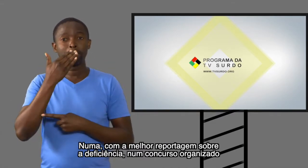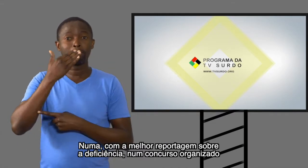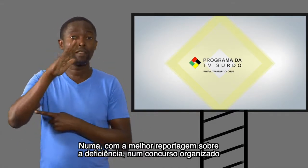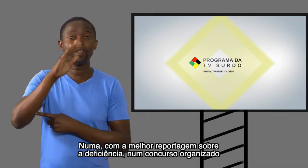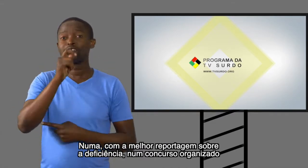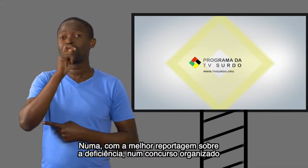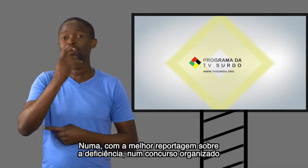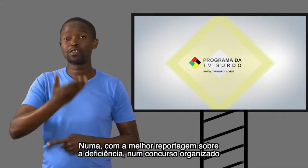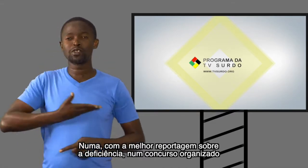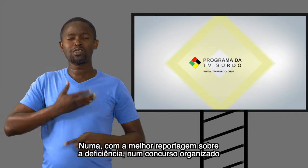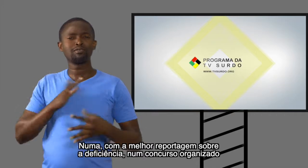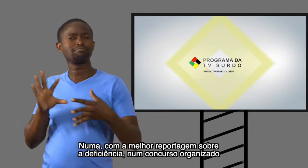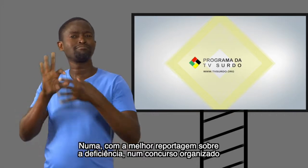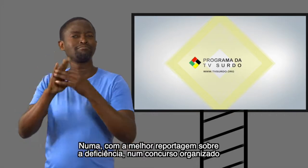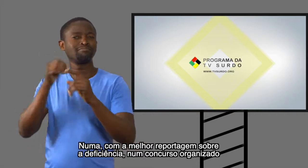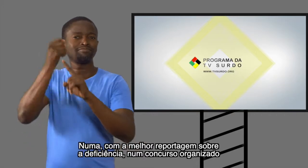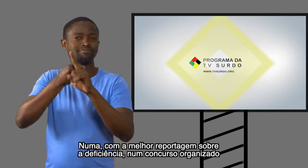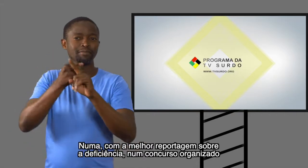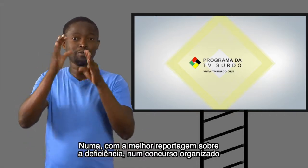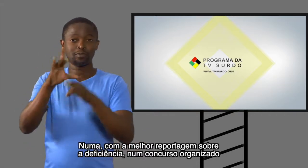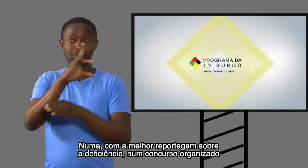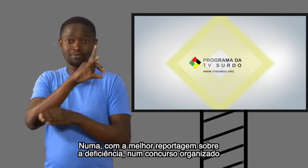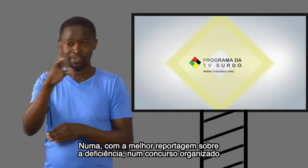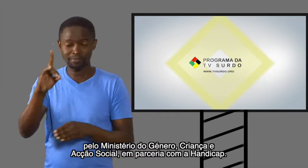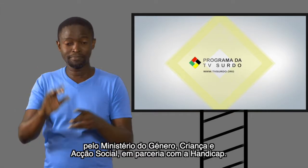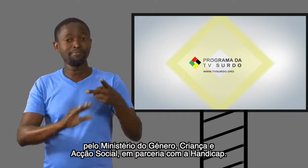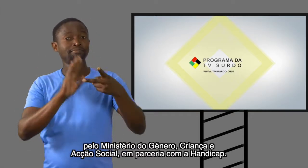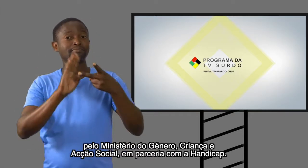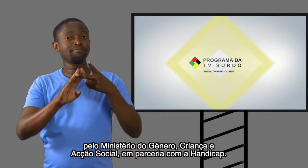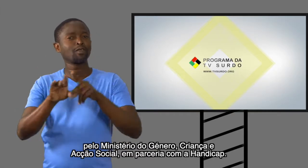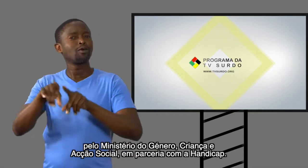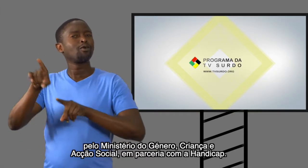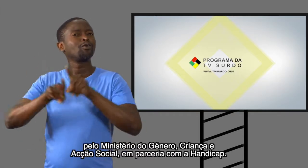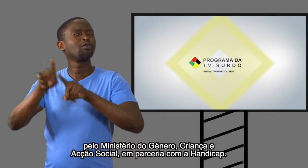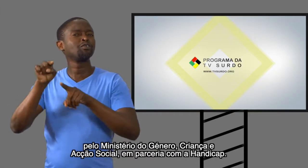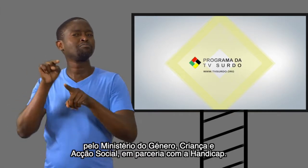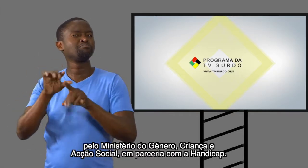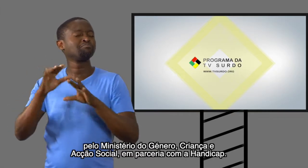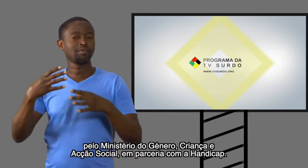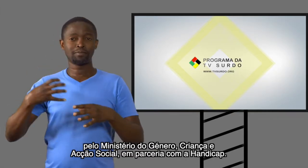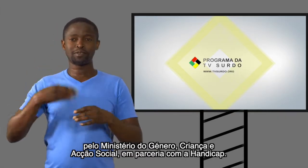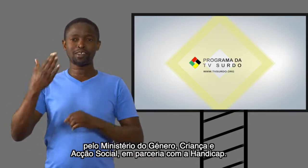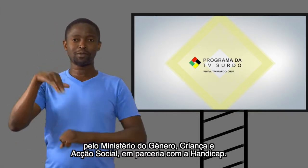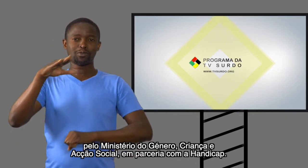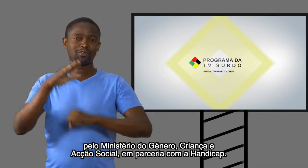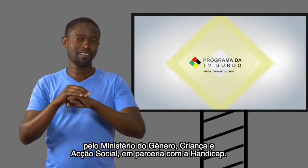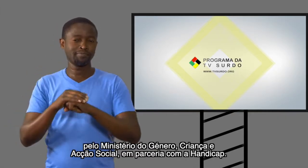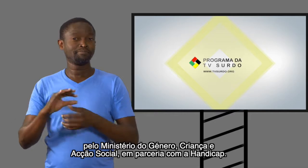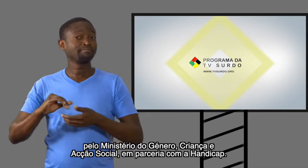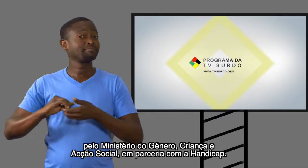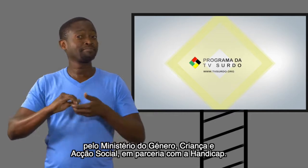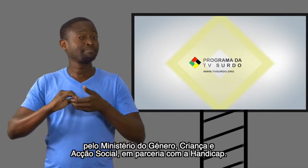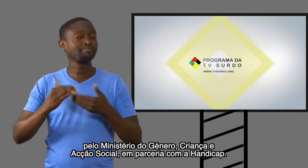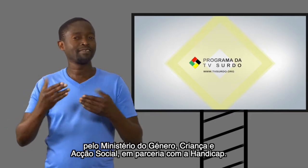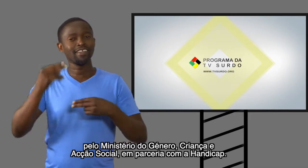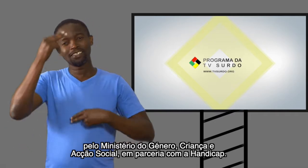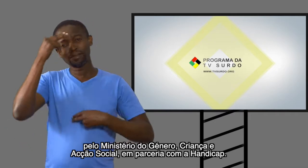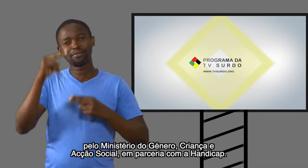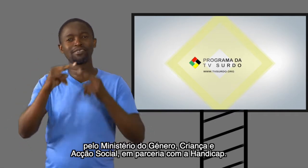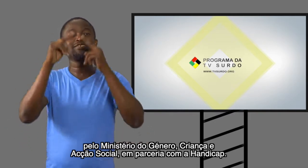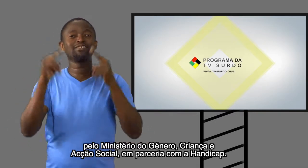sobre a deficiência num concurso organizado pelo ministério do gênero criança e ação social em parceria com o